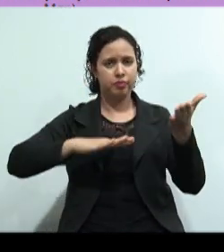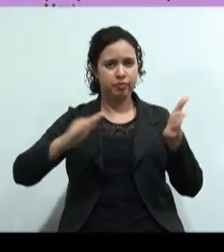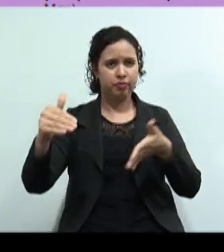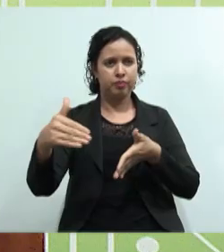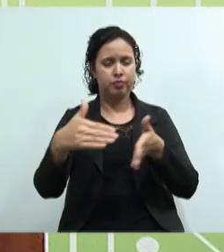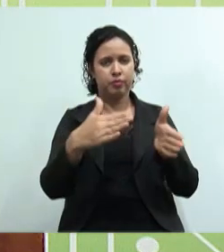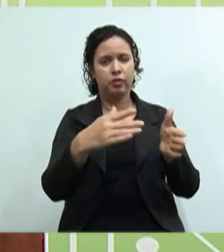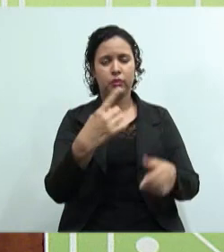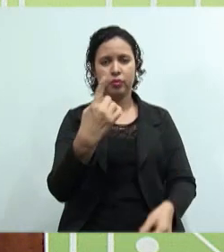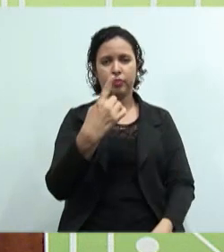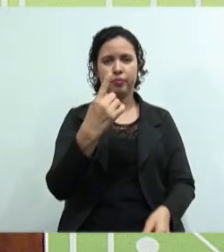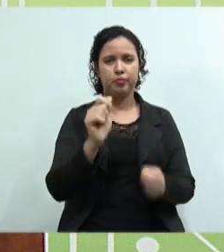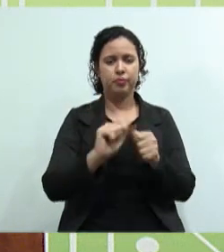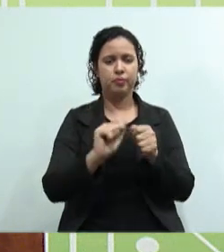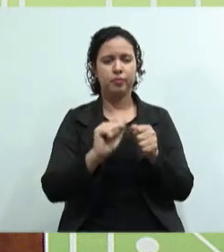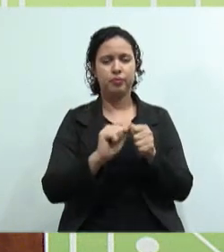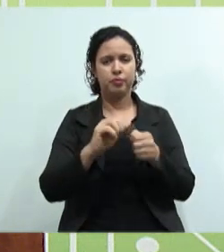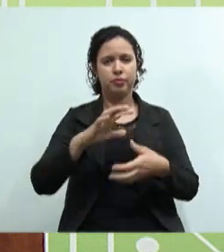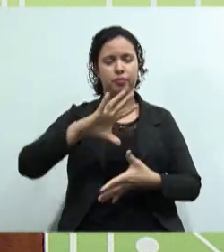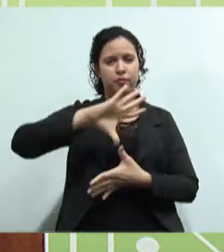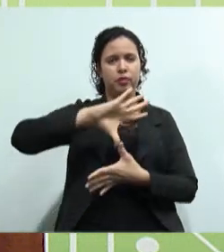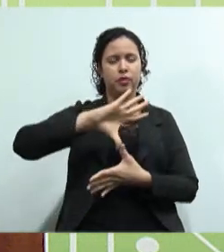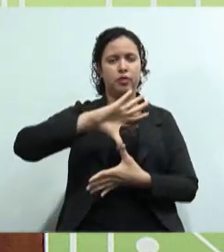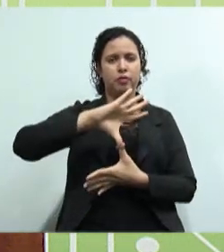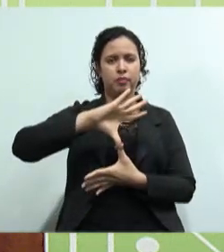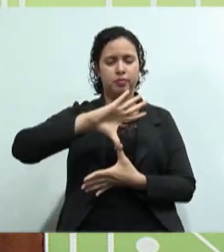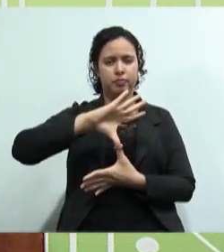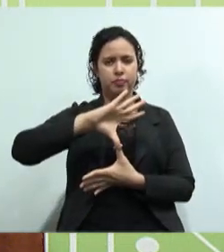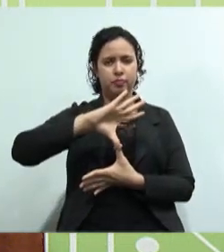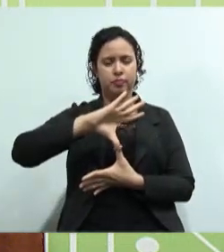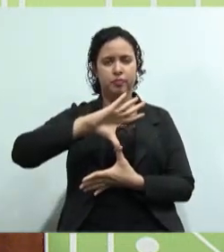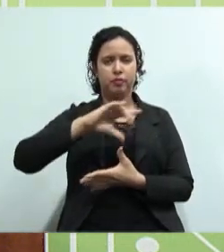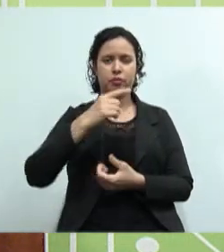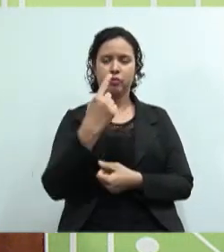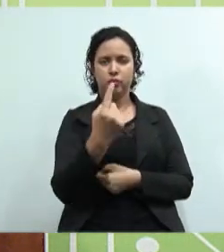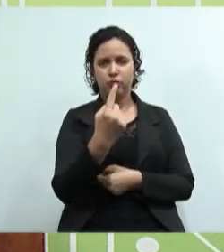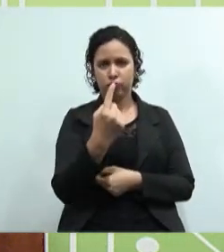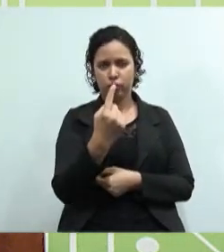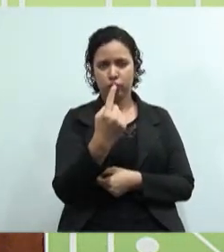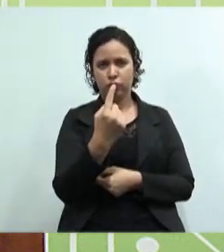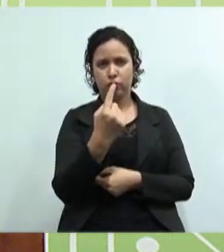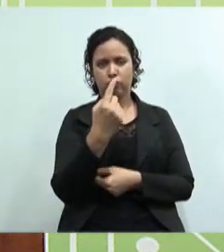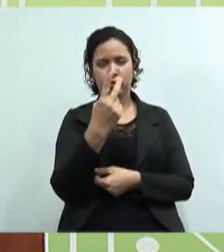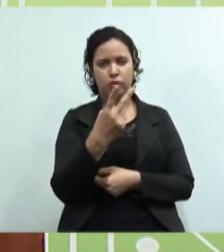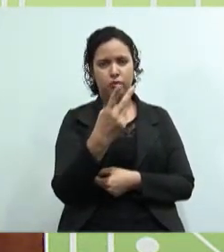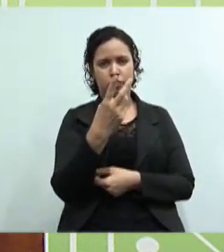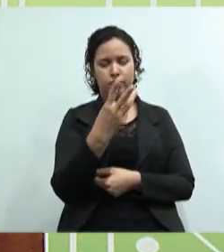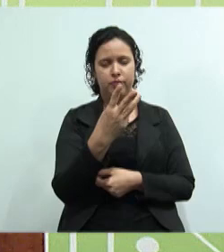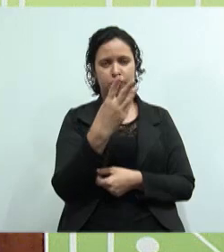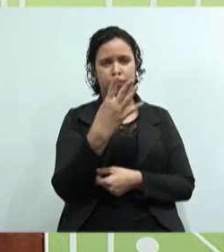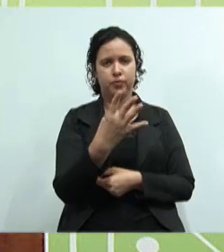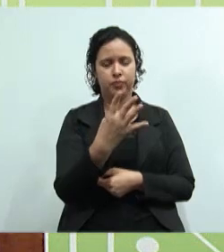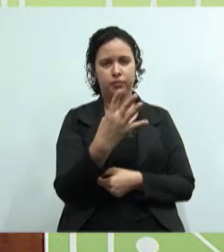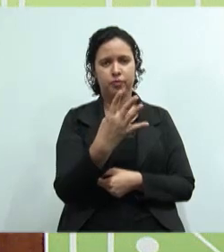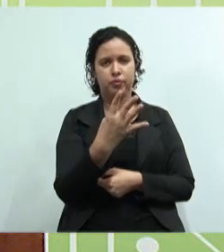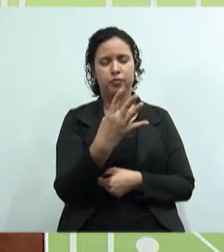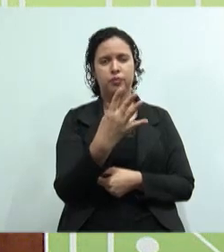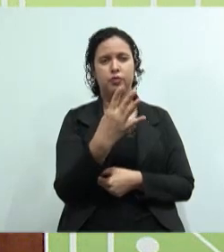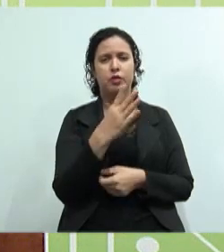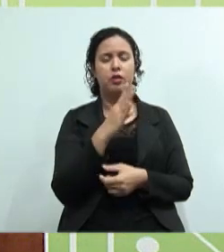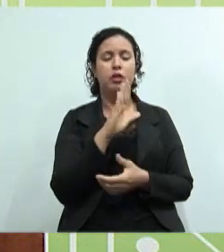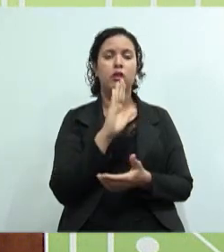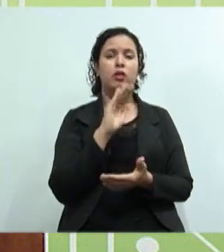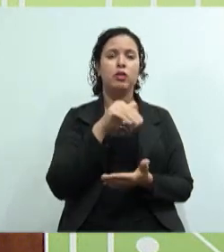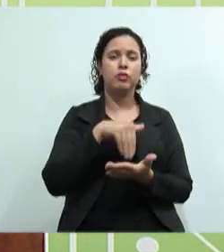vocês vão construir um mapa mental da aula 4. Então, vocês prestem atenção na aula 1, na aula 2, na aula 3. Assim